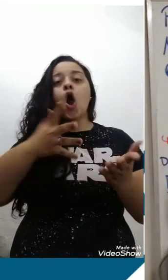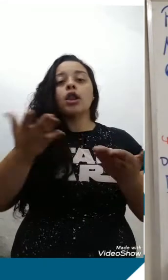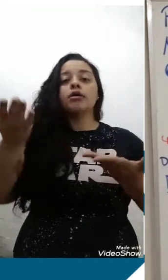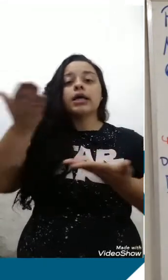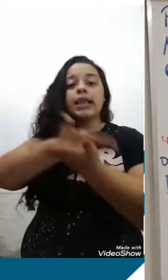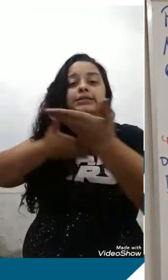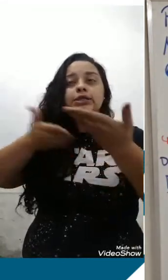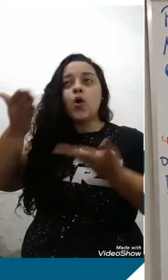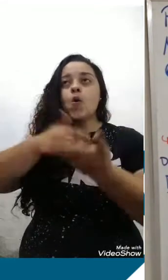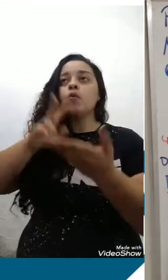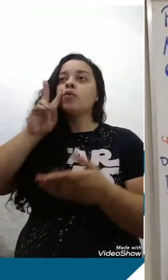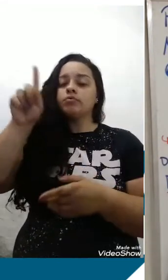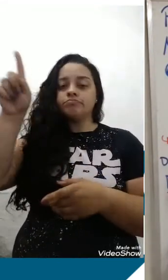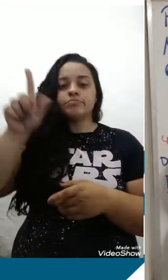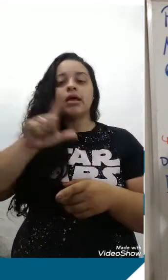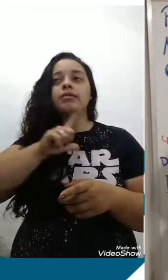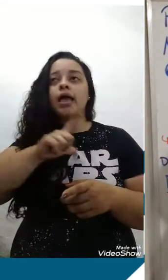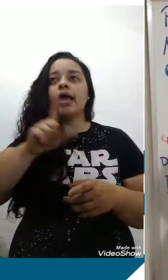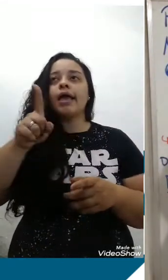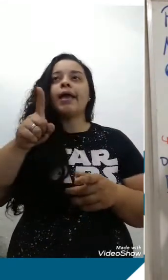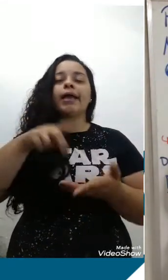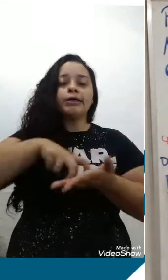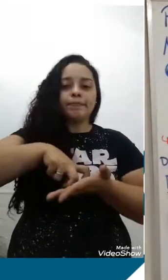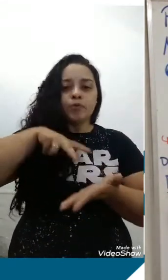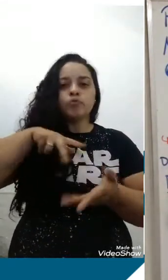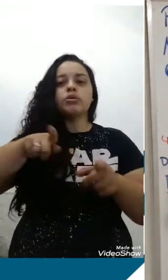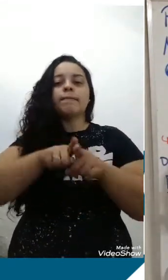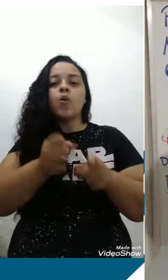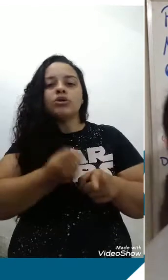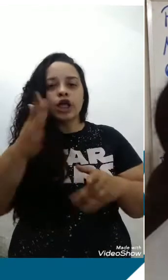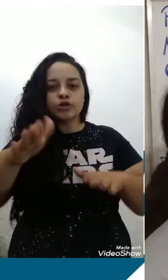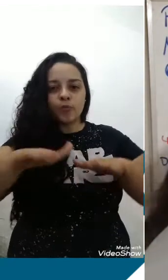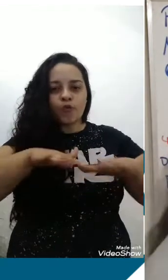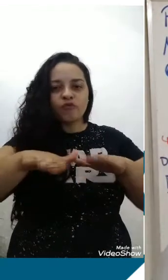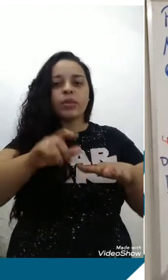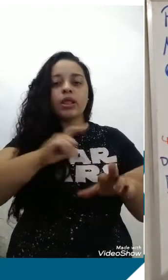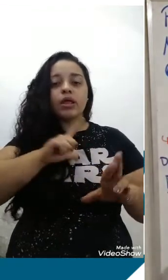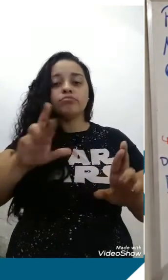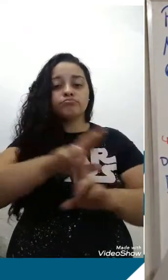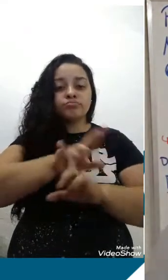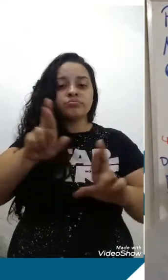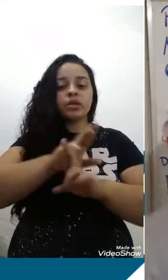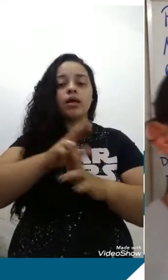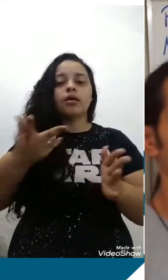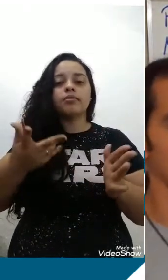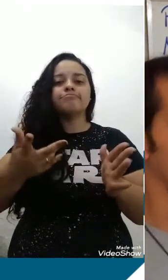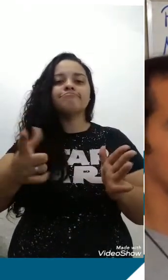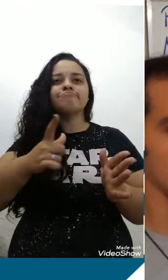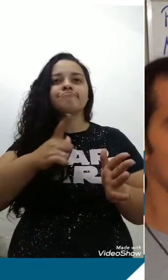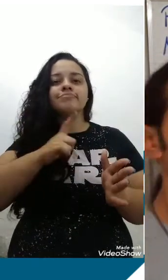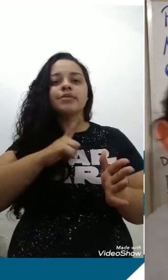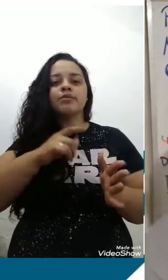a correlação entre elas. O impulso e a quantidade de movimento, eles se